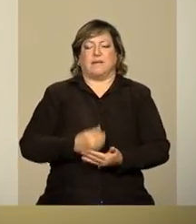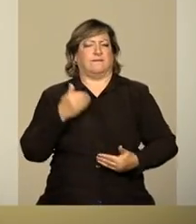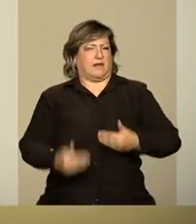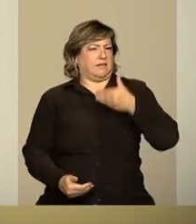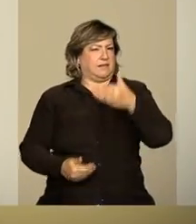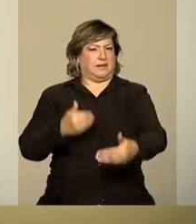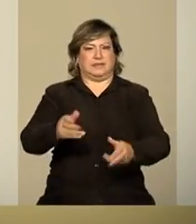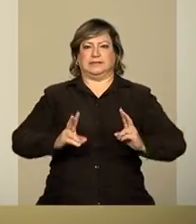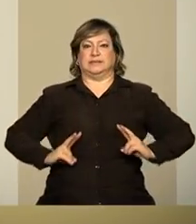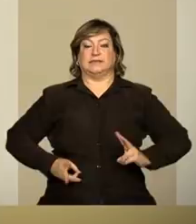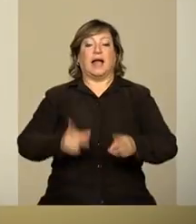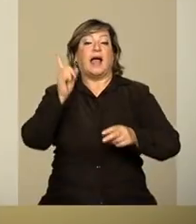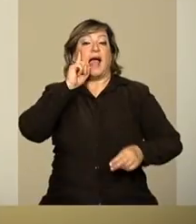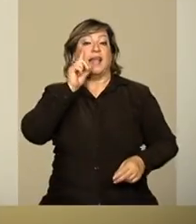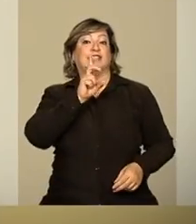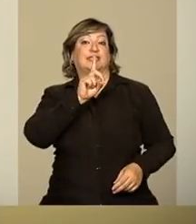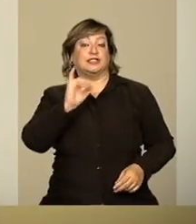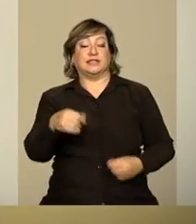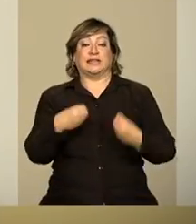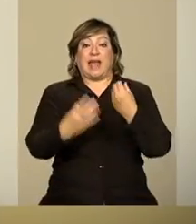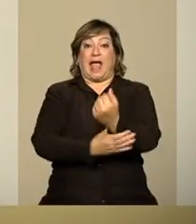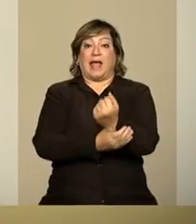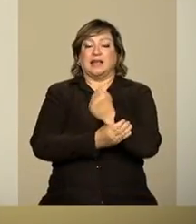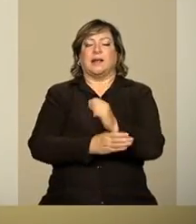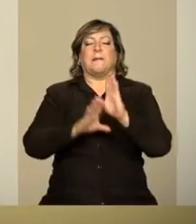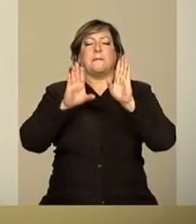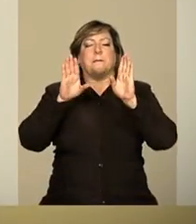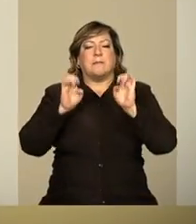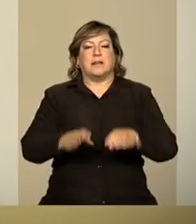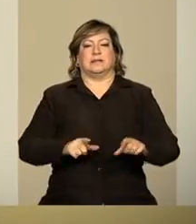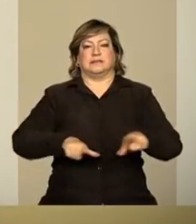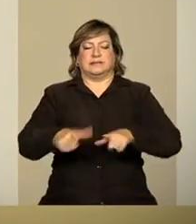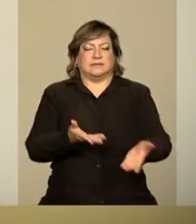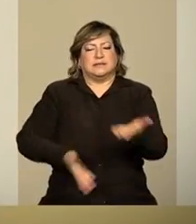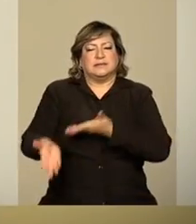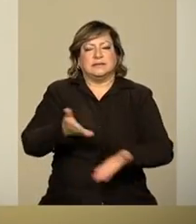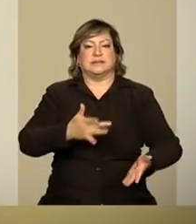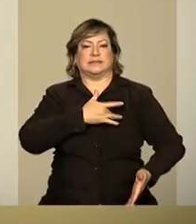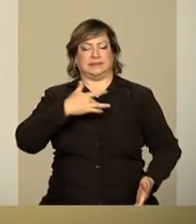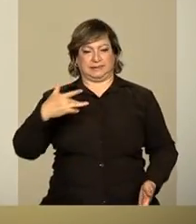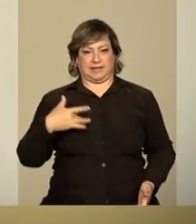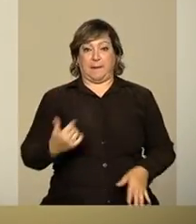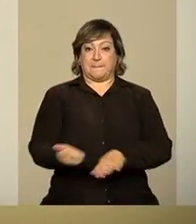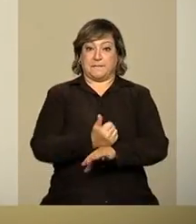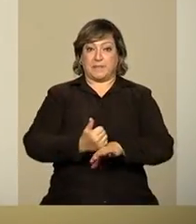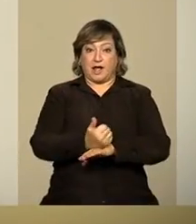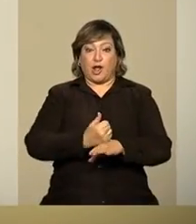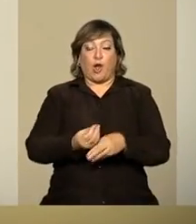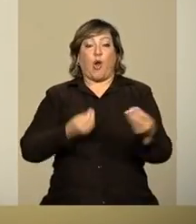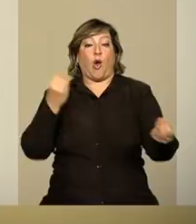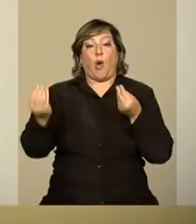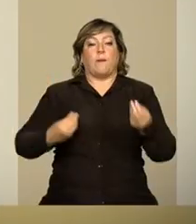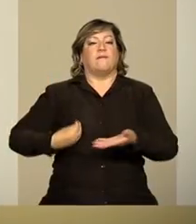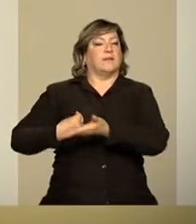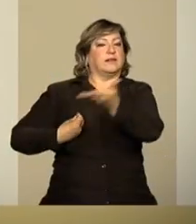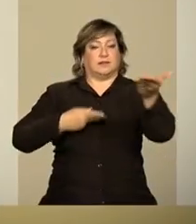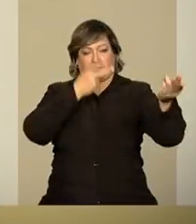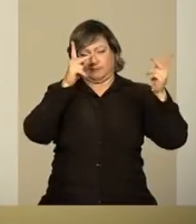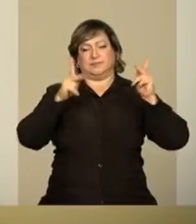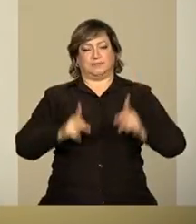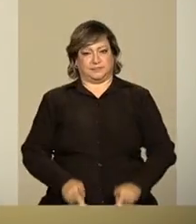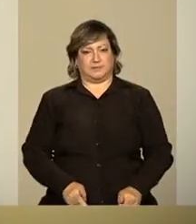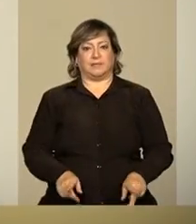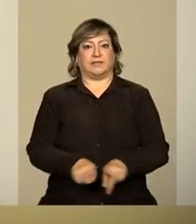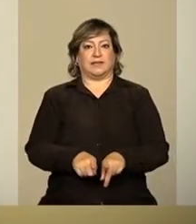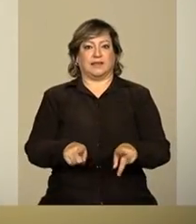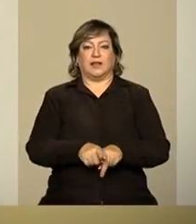e avançando a cada dia para garantir um bom serviço de saúde EA melhoria das condições de vida da nossa